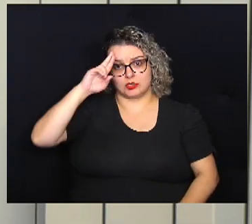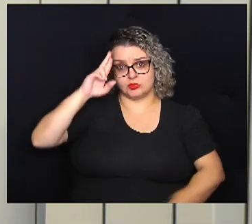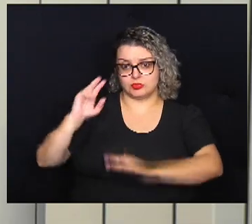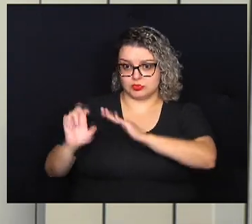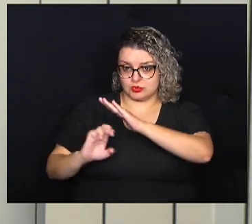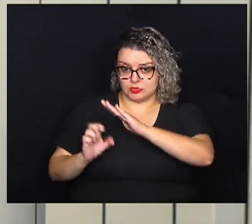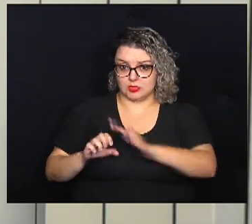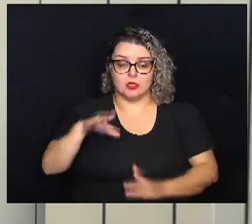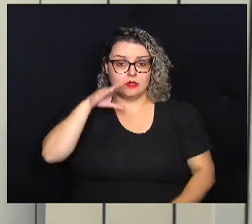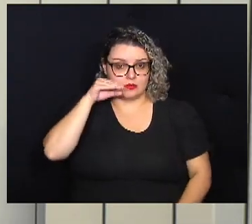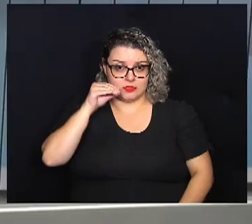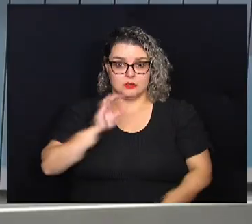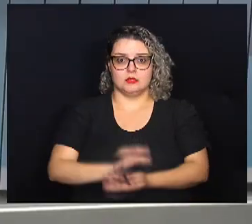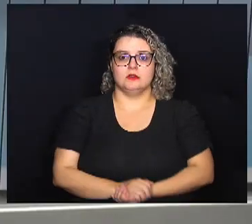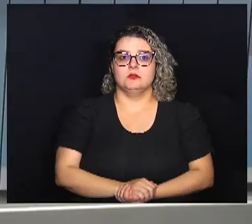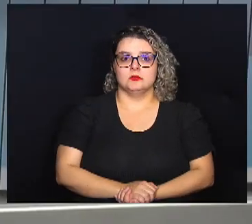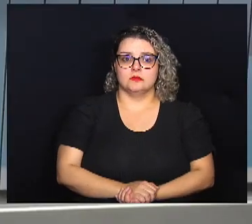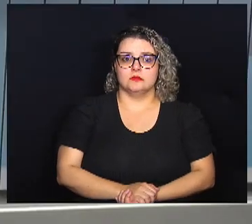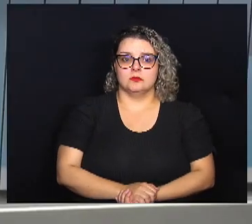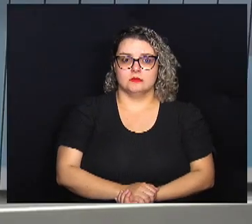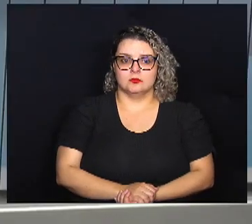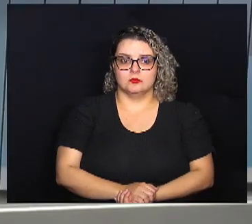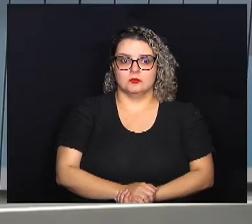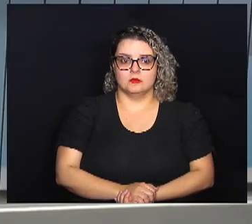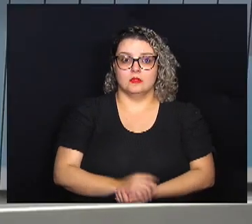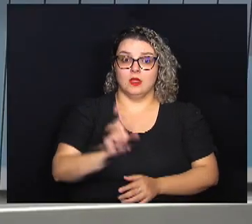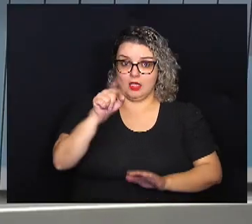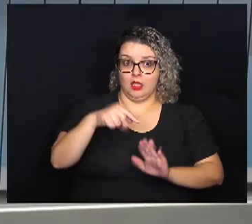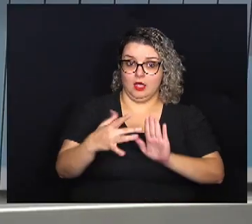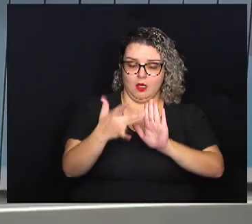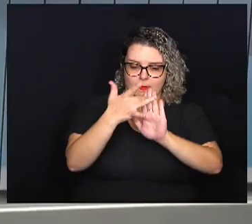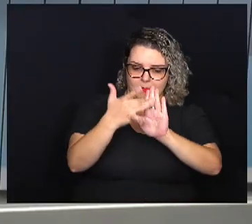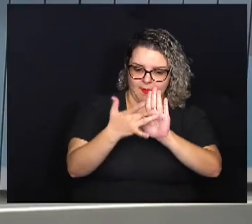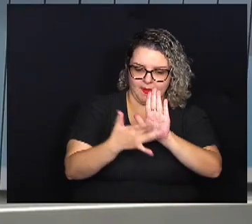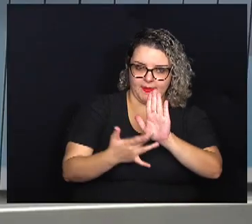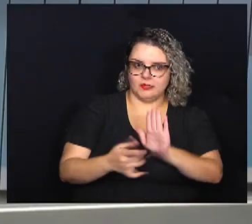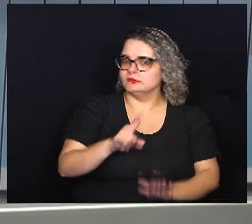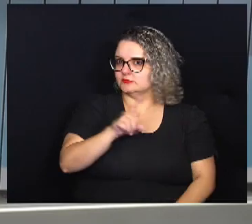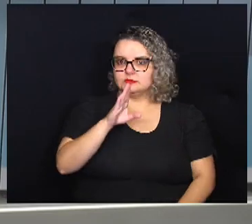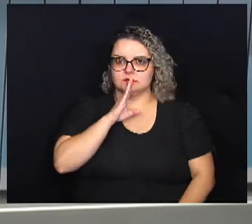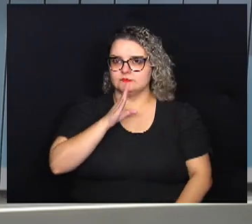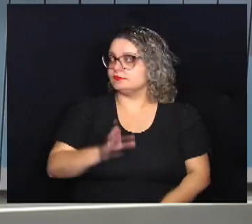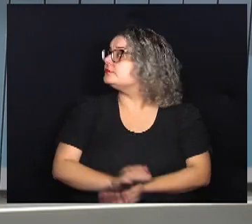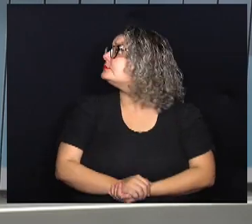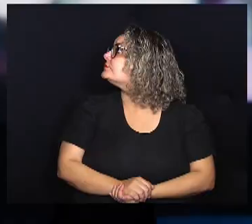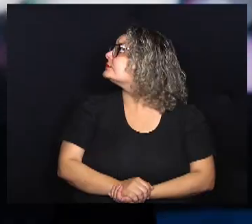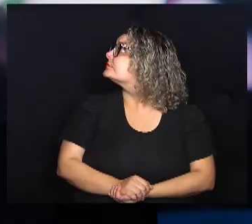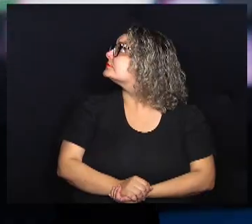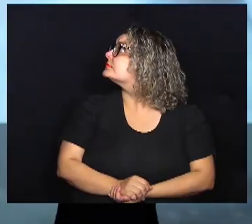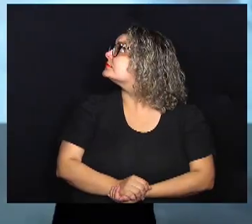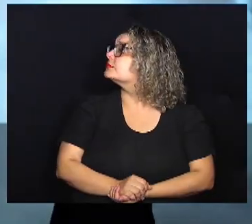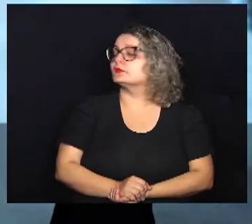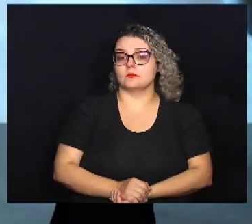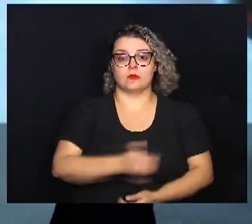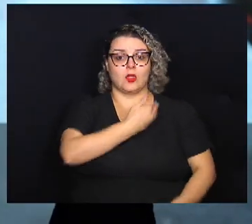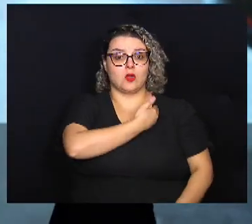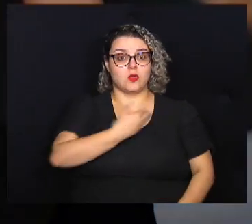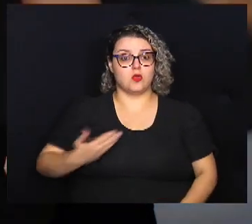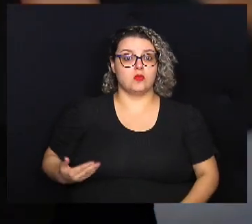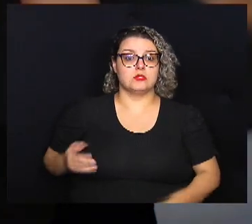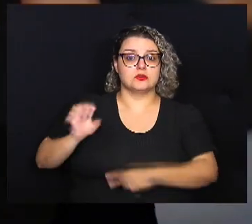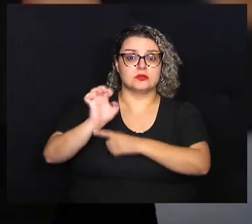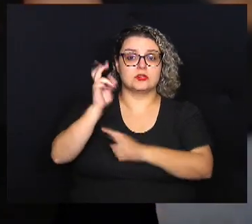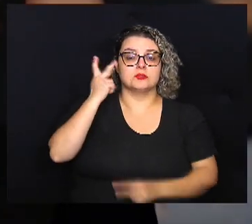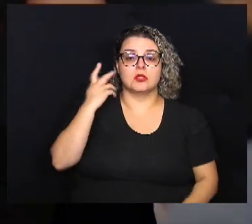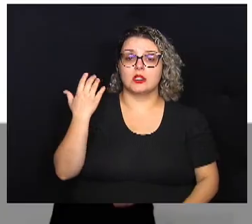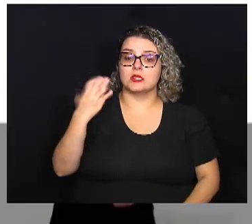e colaboradores. É o protocolo Não Se Cale. O governo de São Paulo lançou